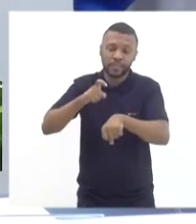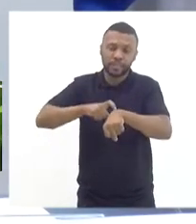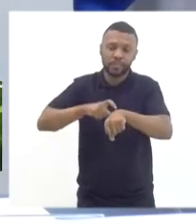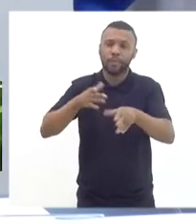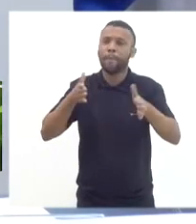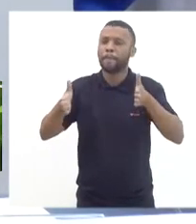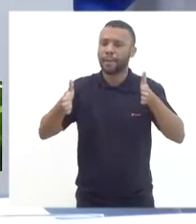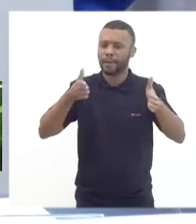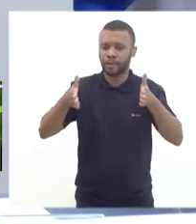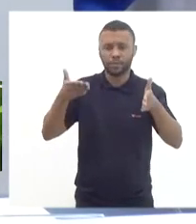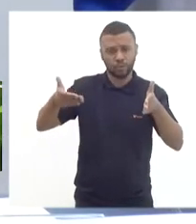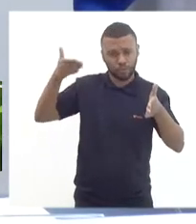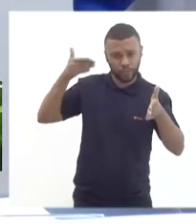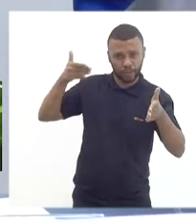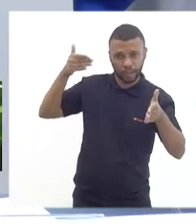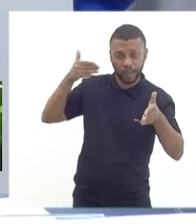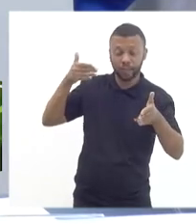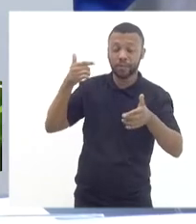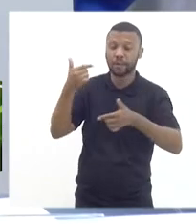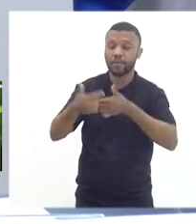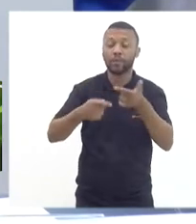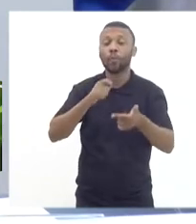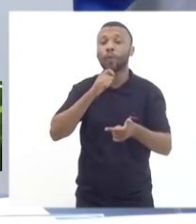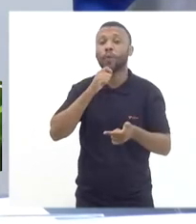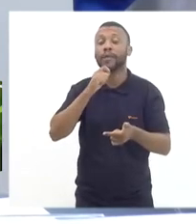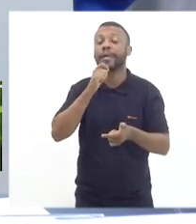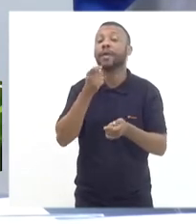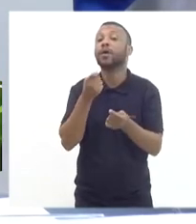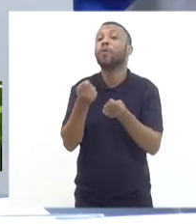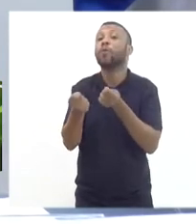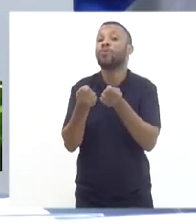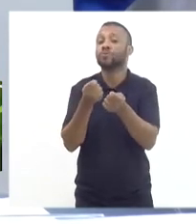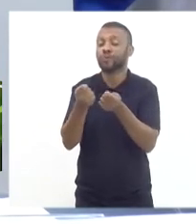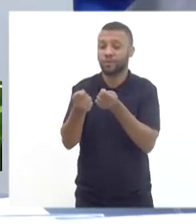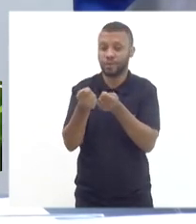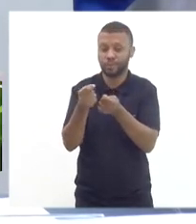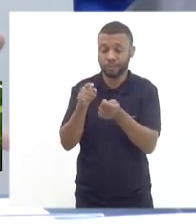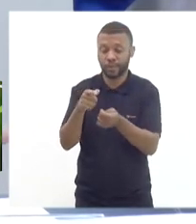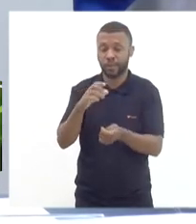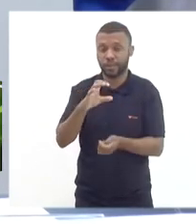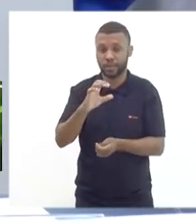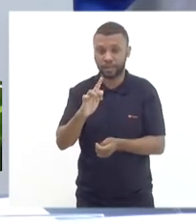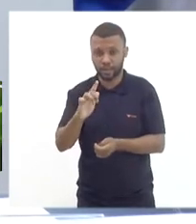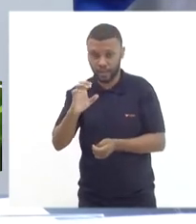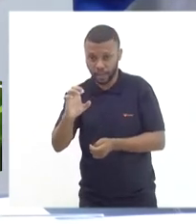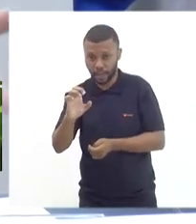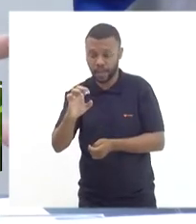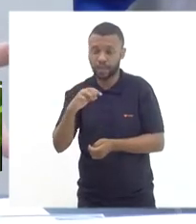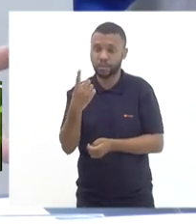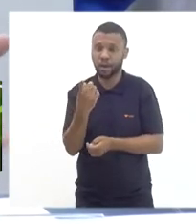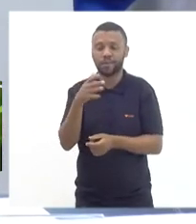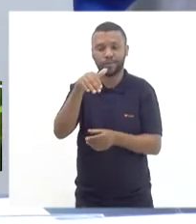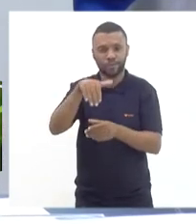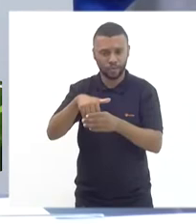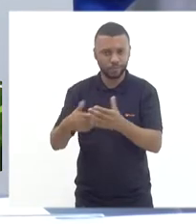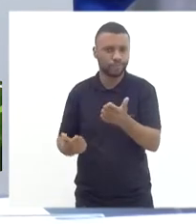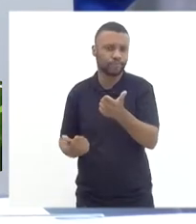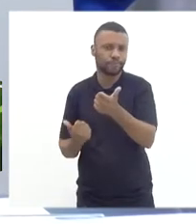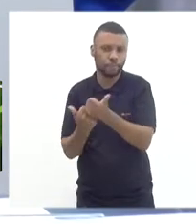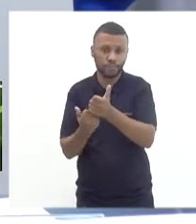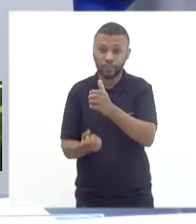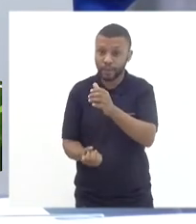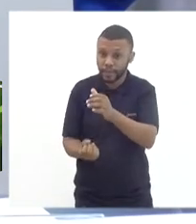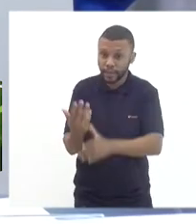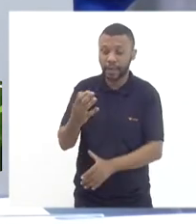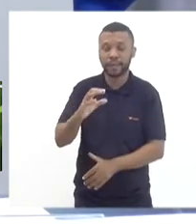Né? Controladoria foi criada uma emenda constitucional, que tivemos o prazer de votar favoravelmente,